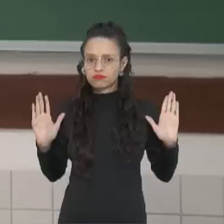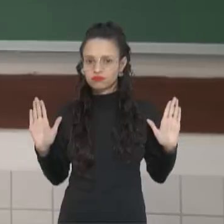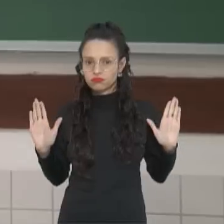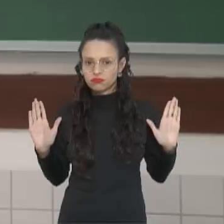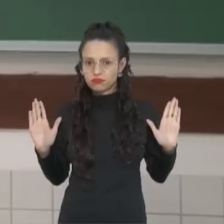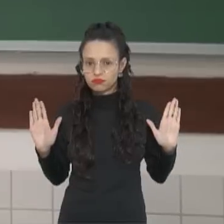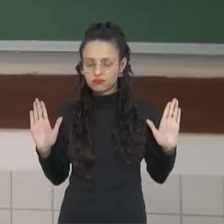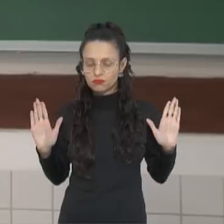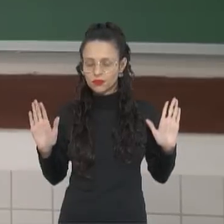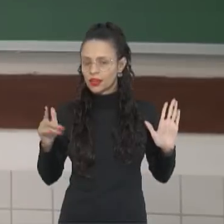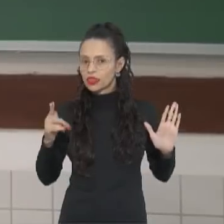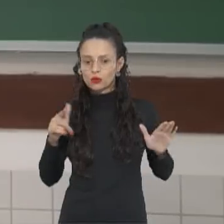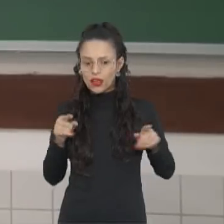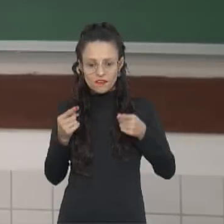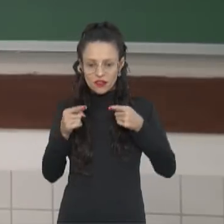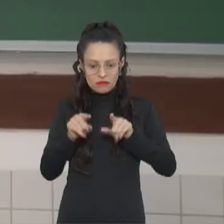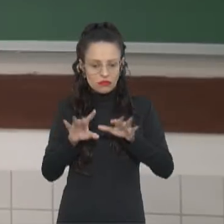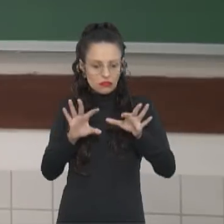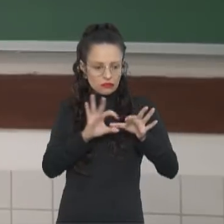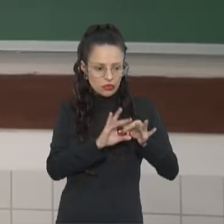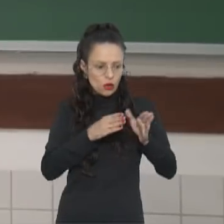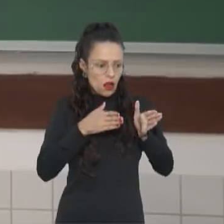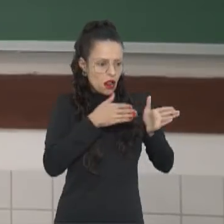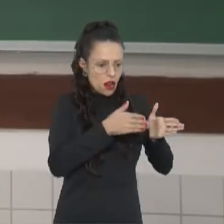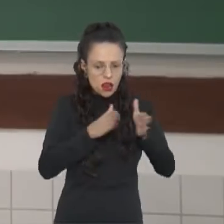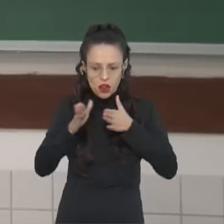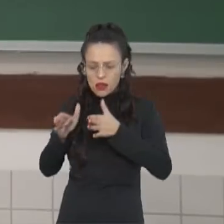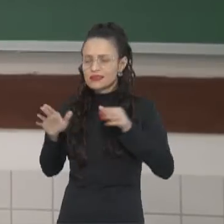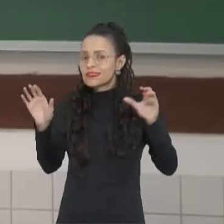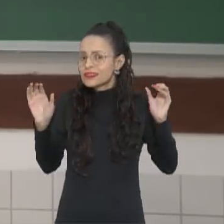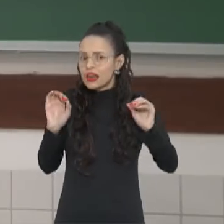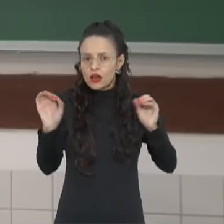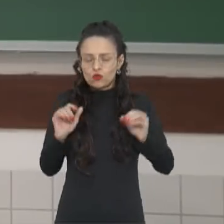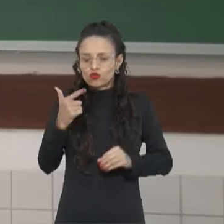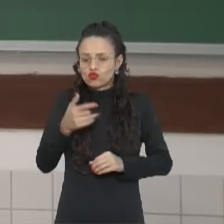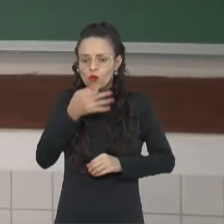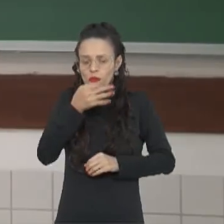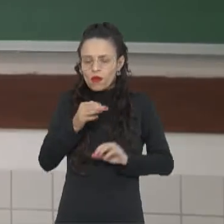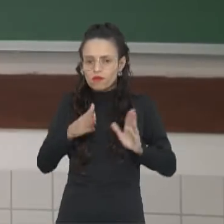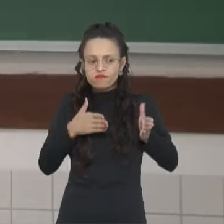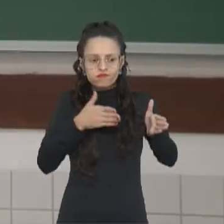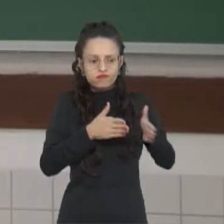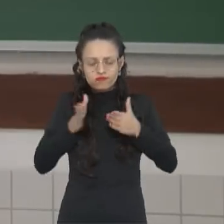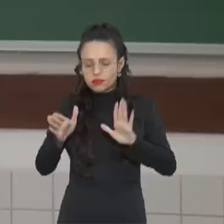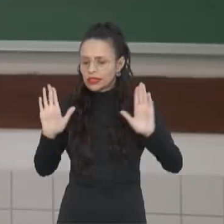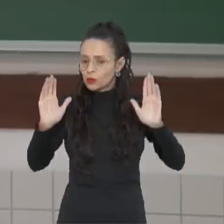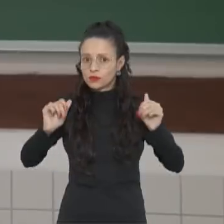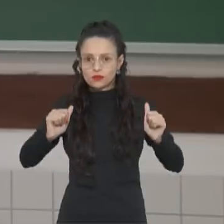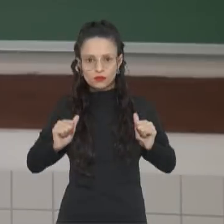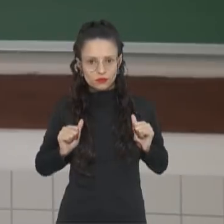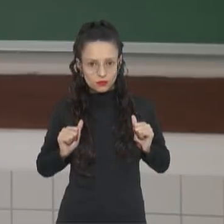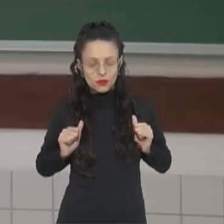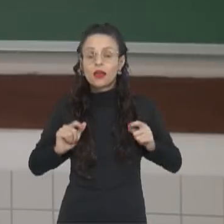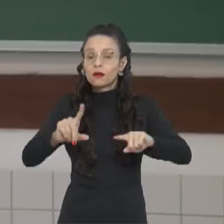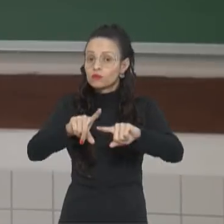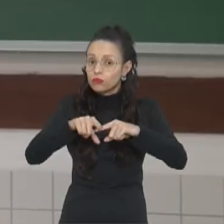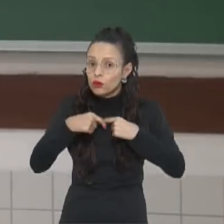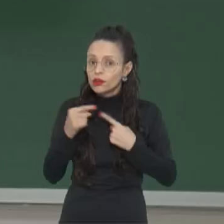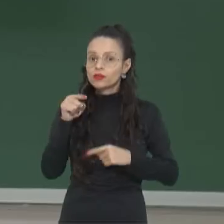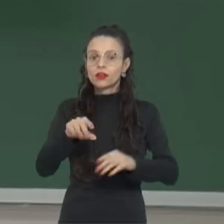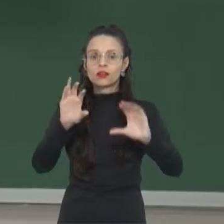não alinhados. Não estavam seguindo ou Estados Unidos ou União Soviética. Eram neutros. E, por isso, no